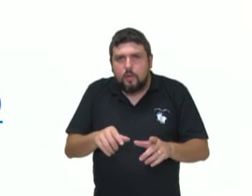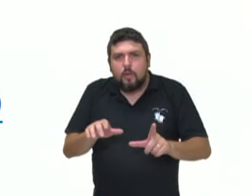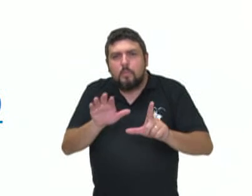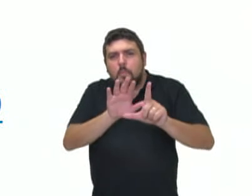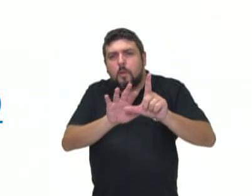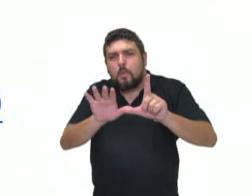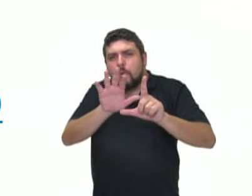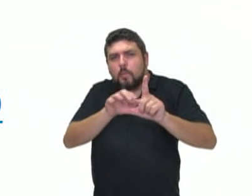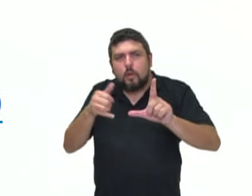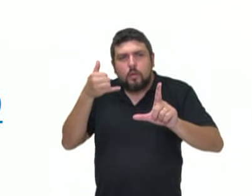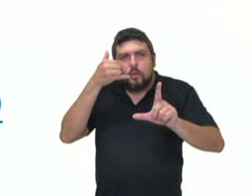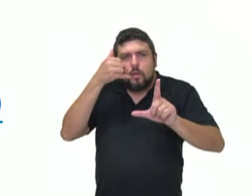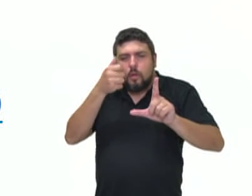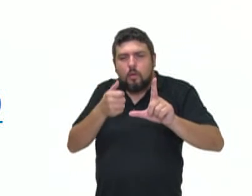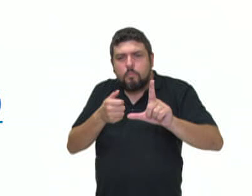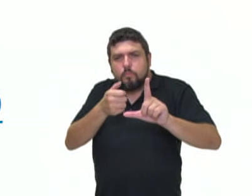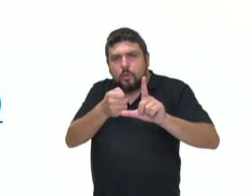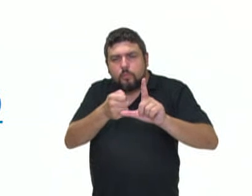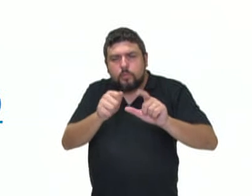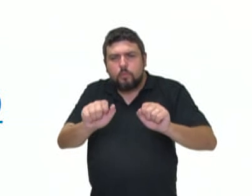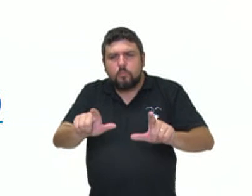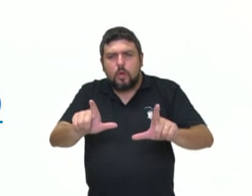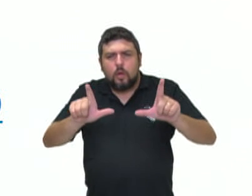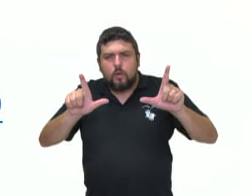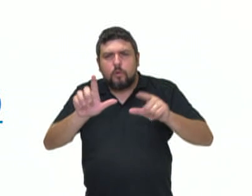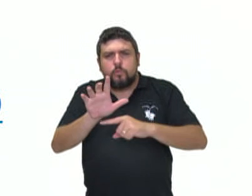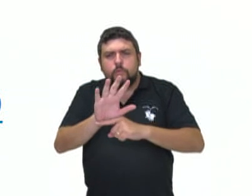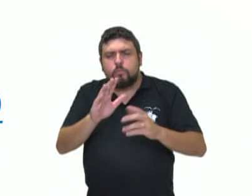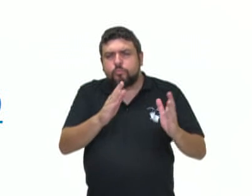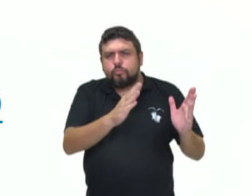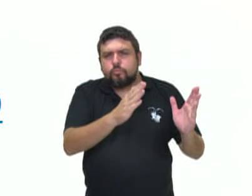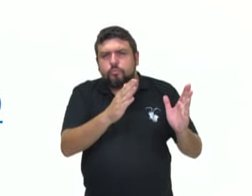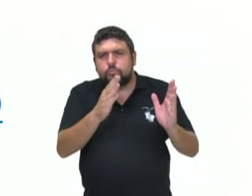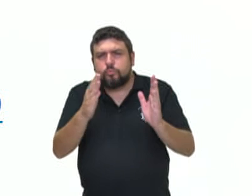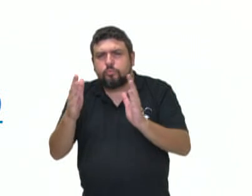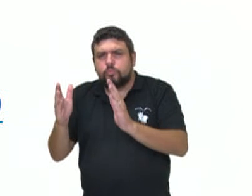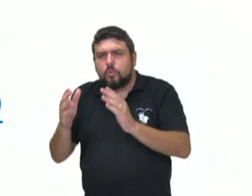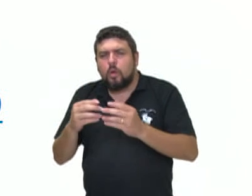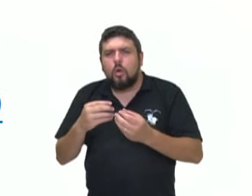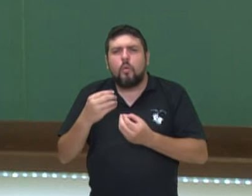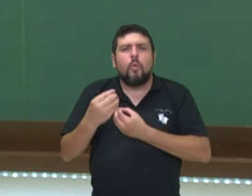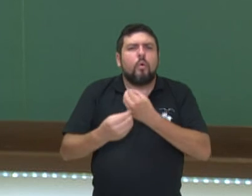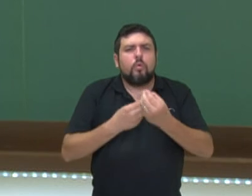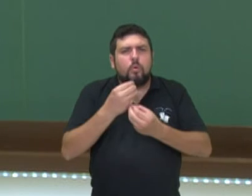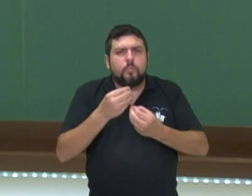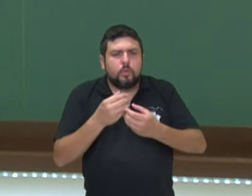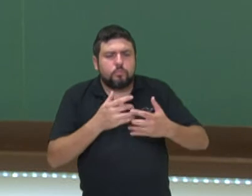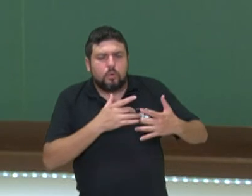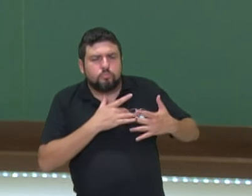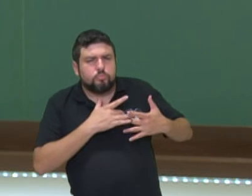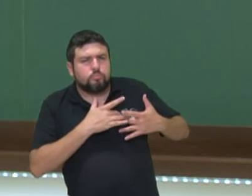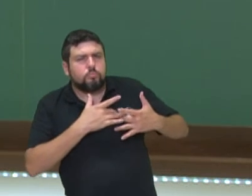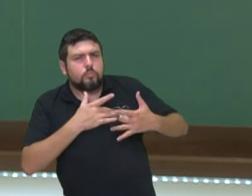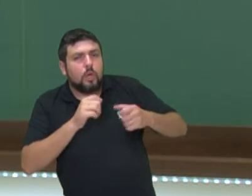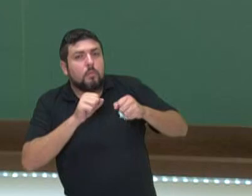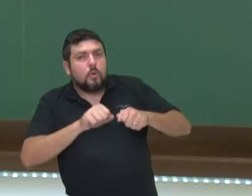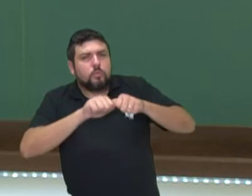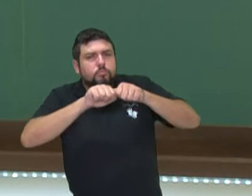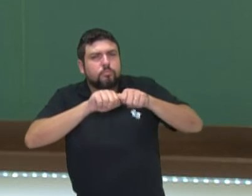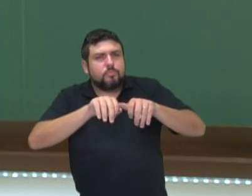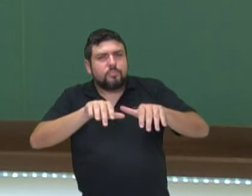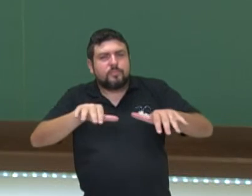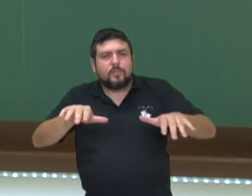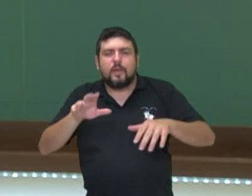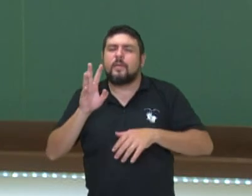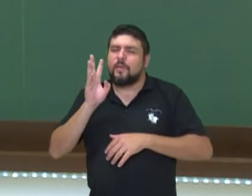Code e veja o vídeo abaixo, descobrindo então como uma boa ação pode ser contagiosa,